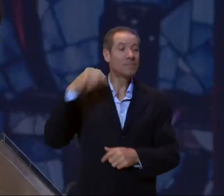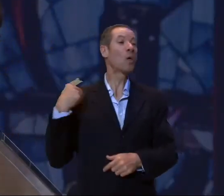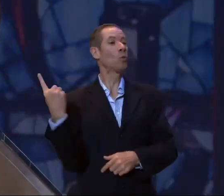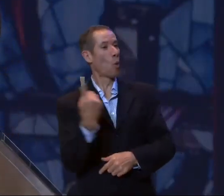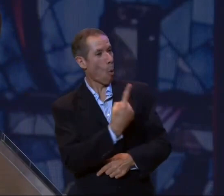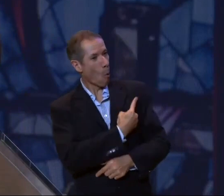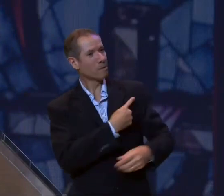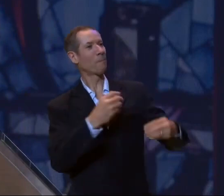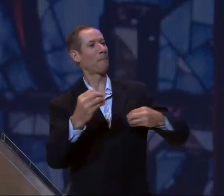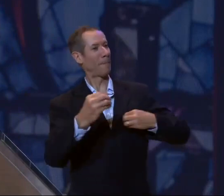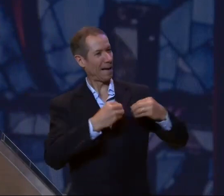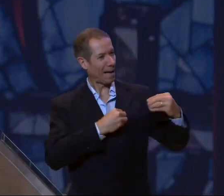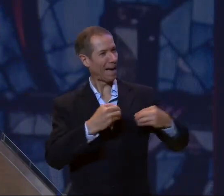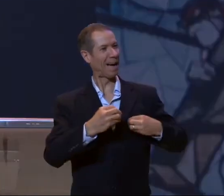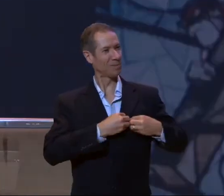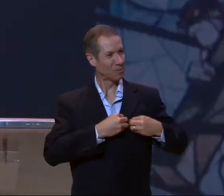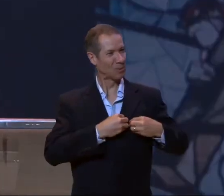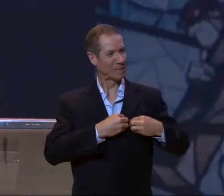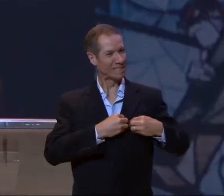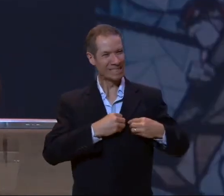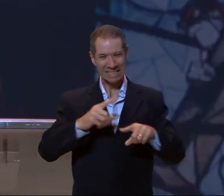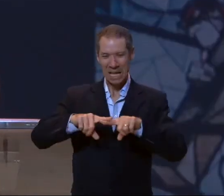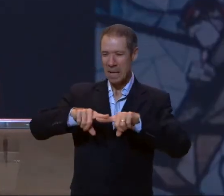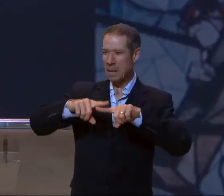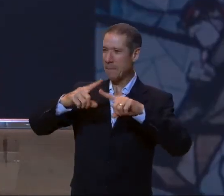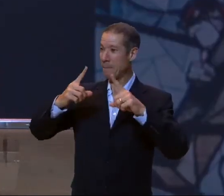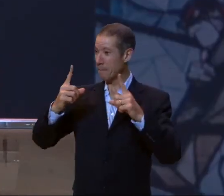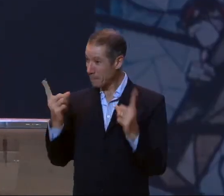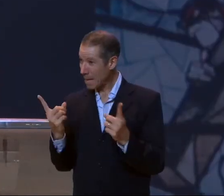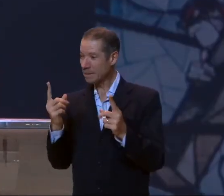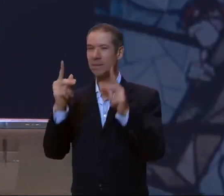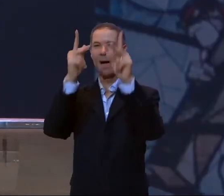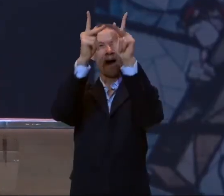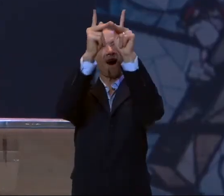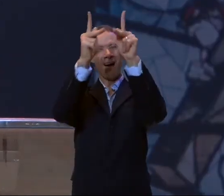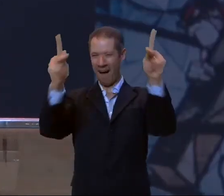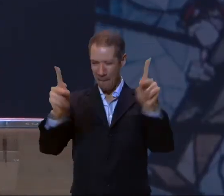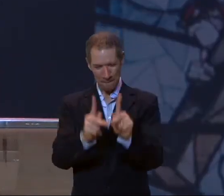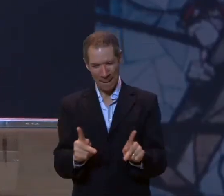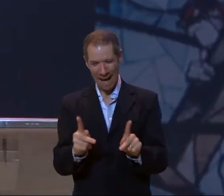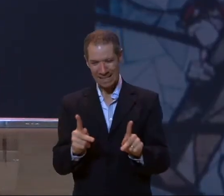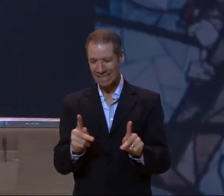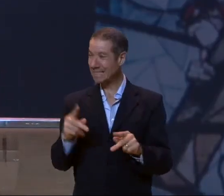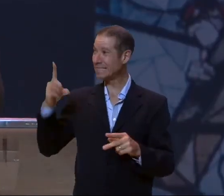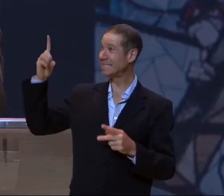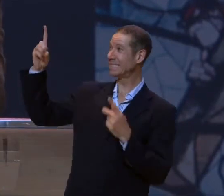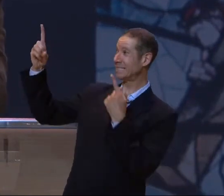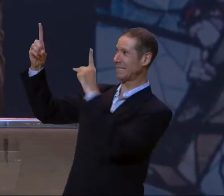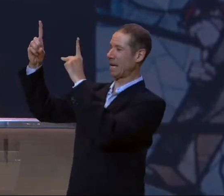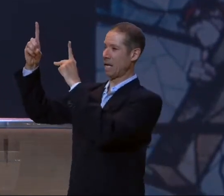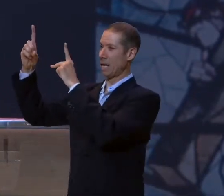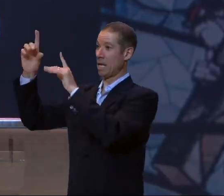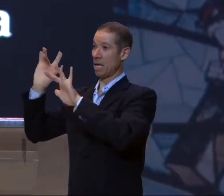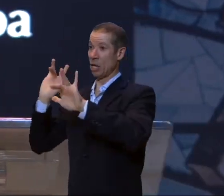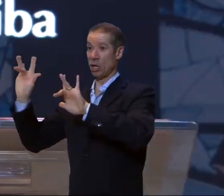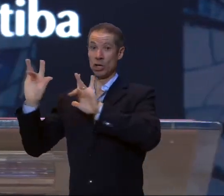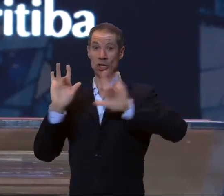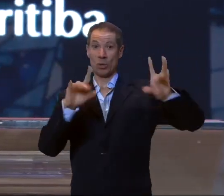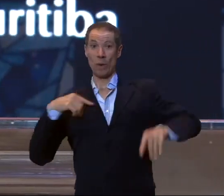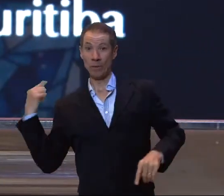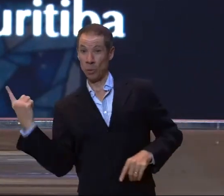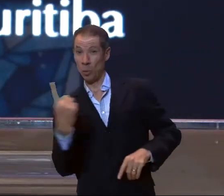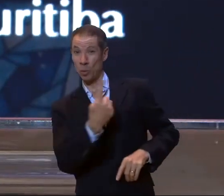somos pecadores. Mas a paz com Deus, ela chegou a nós através